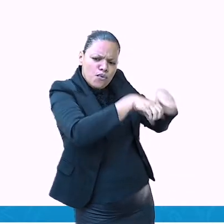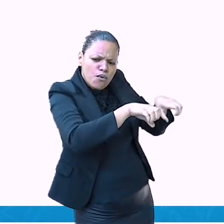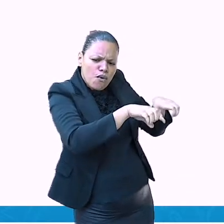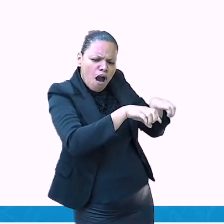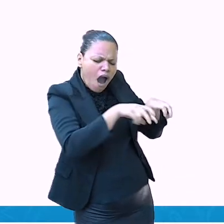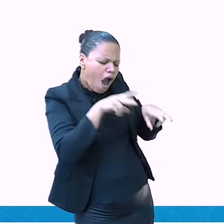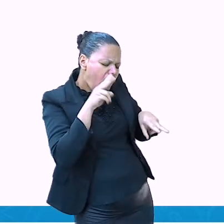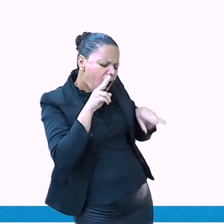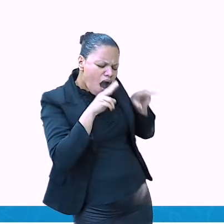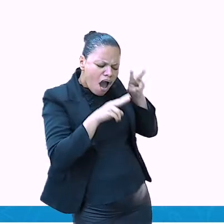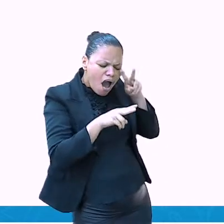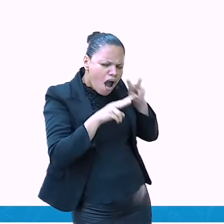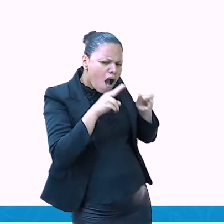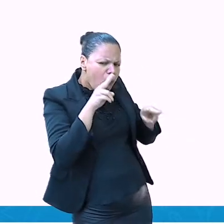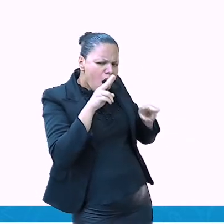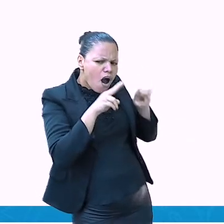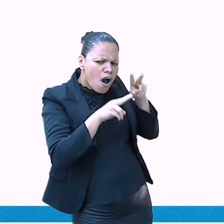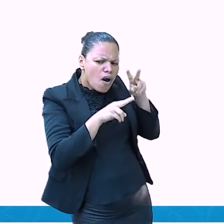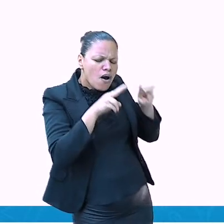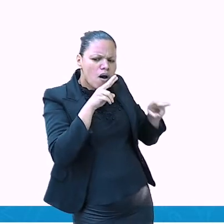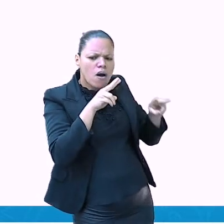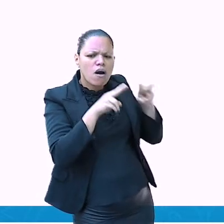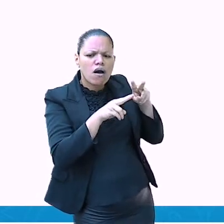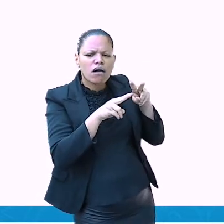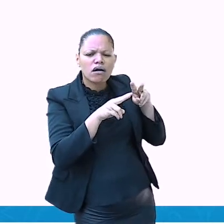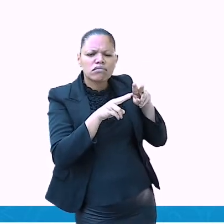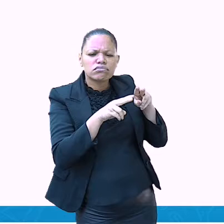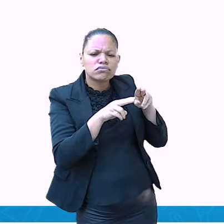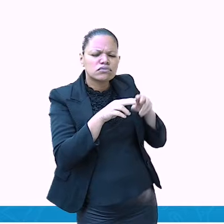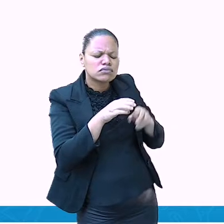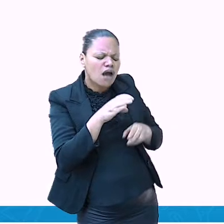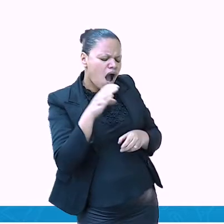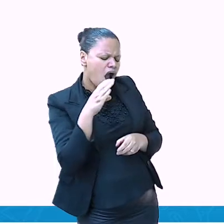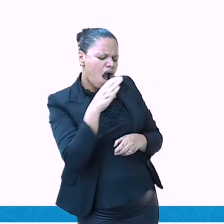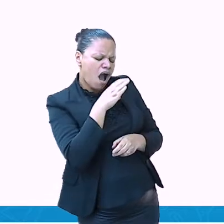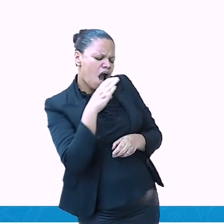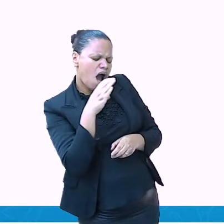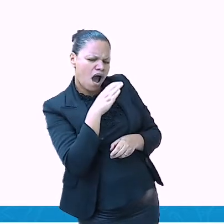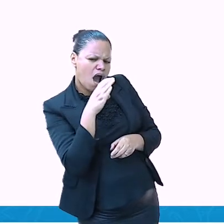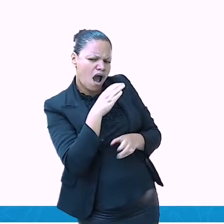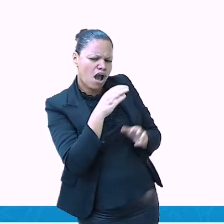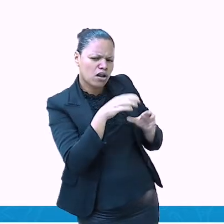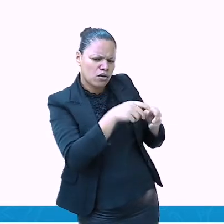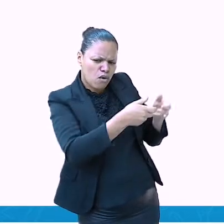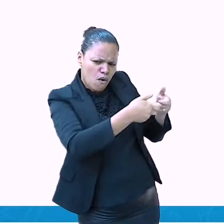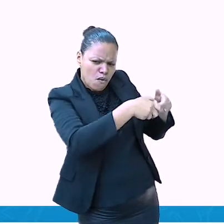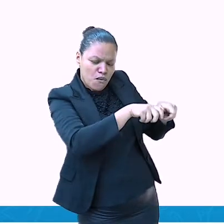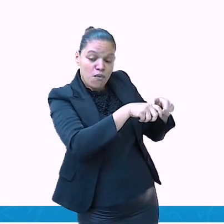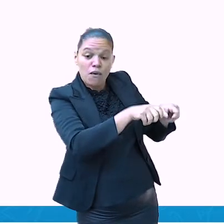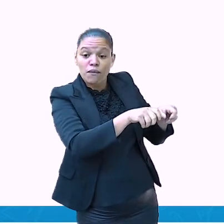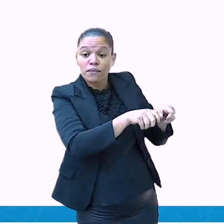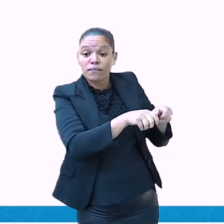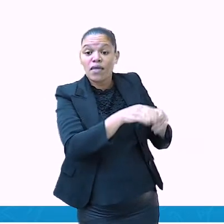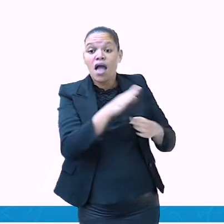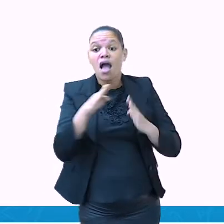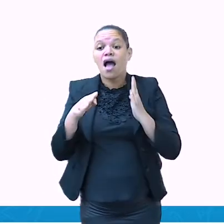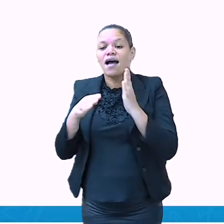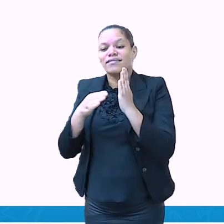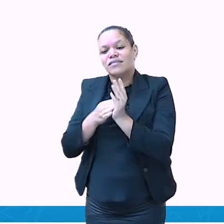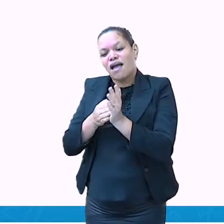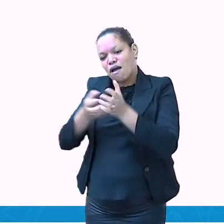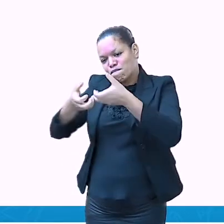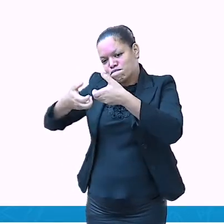vigiando, ela fica protegendo, ela fica aquecendo esse ovo, essa prole, até a